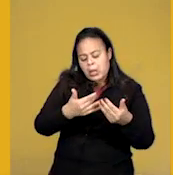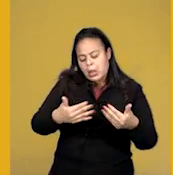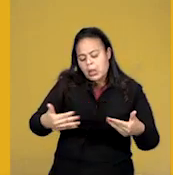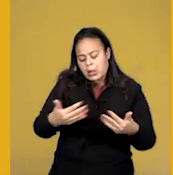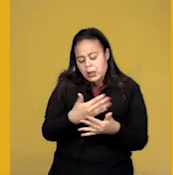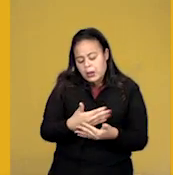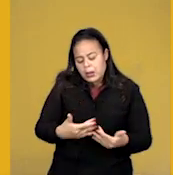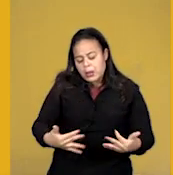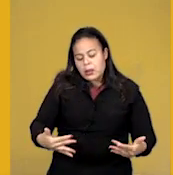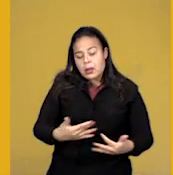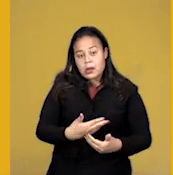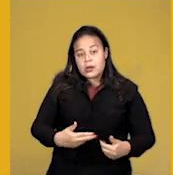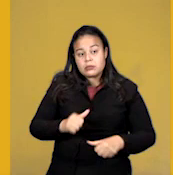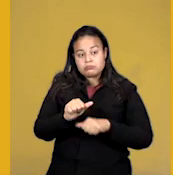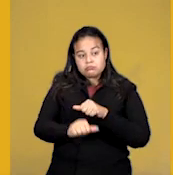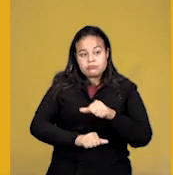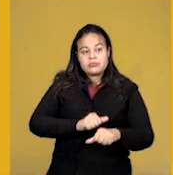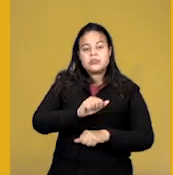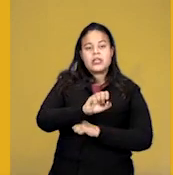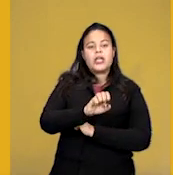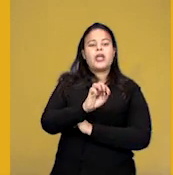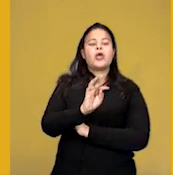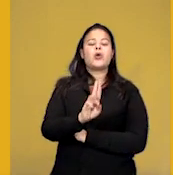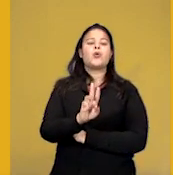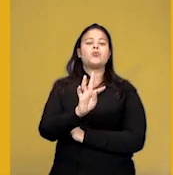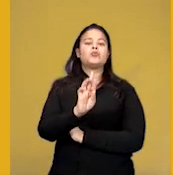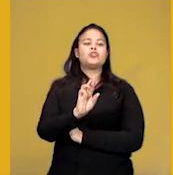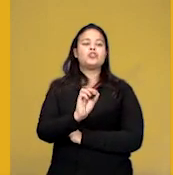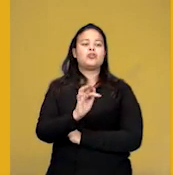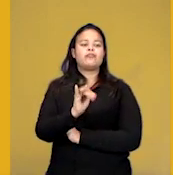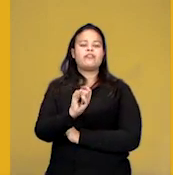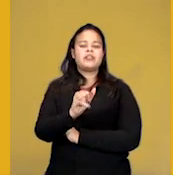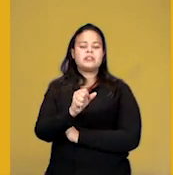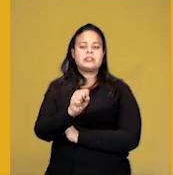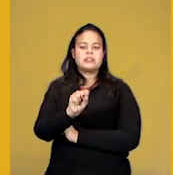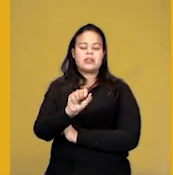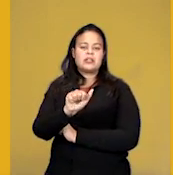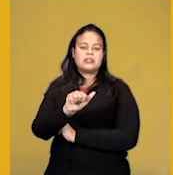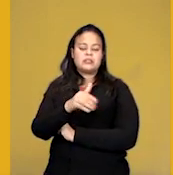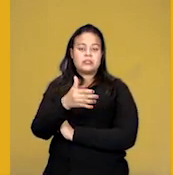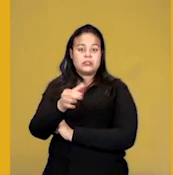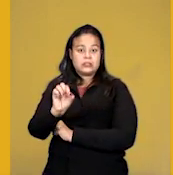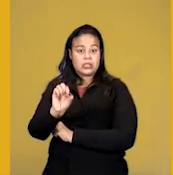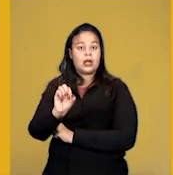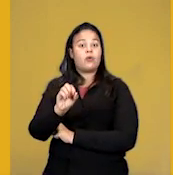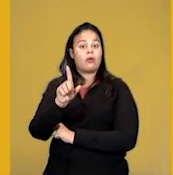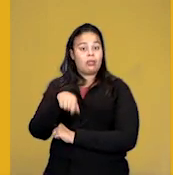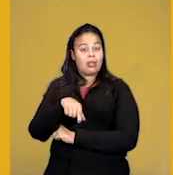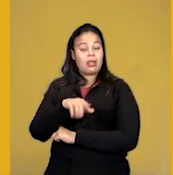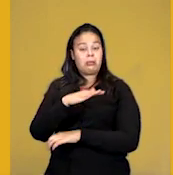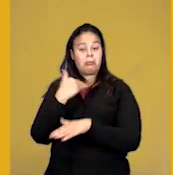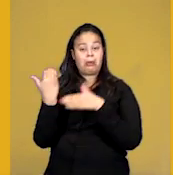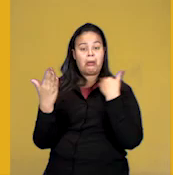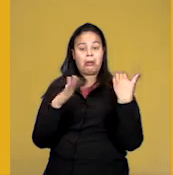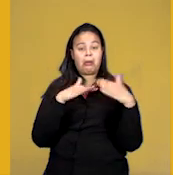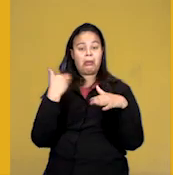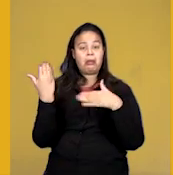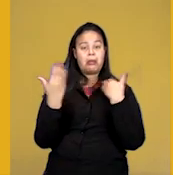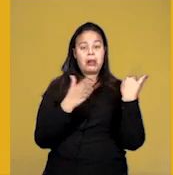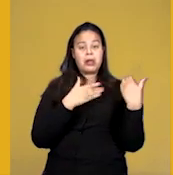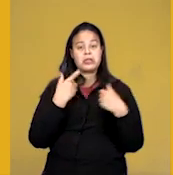de eutrofização. E esse processo de eutrofização resulta na morte de peixes